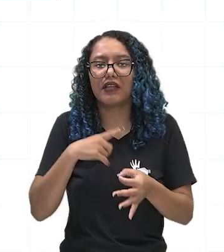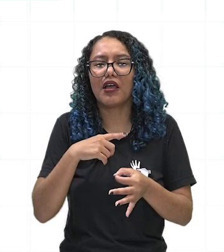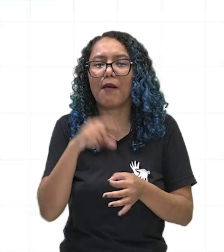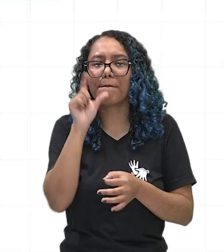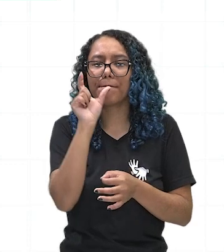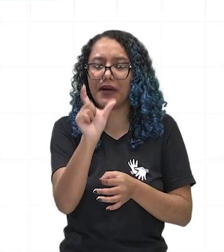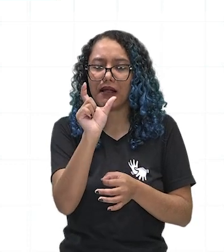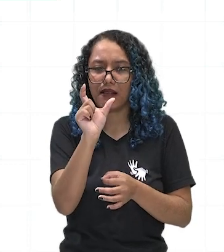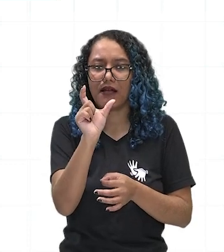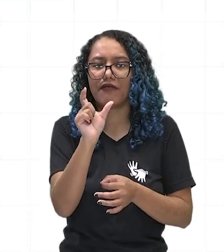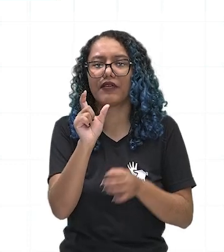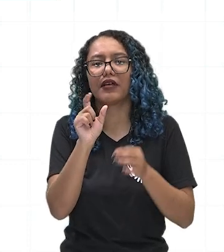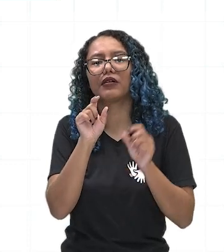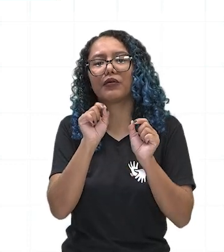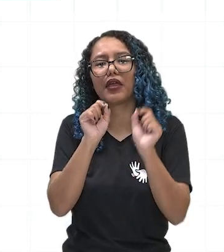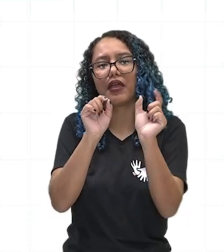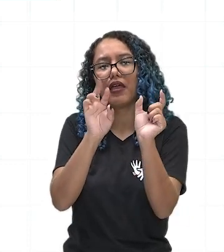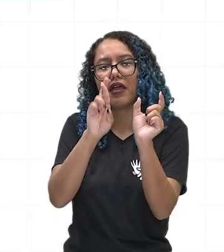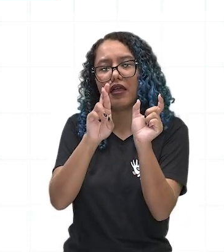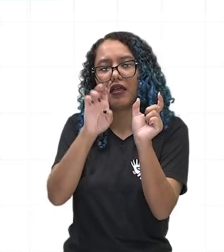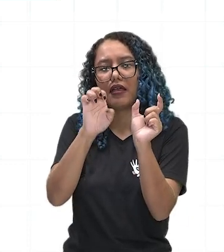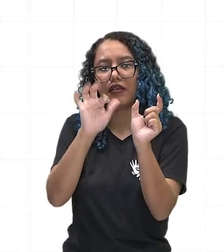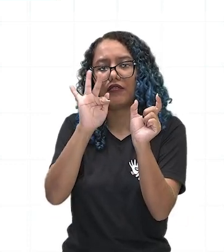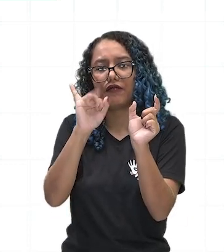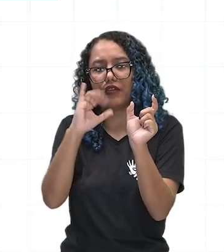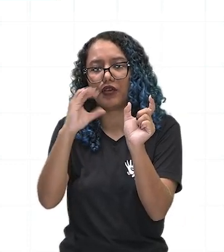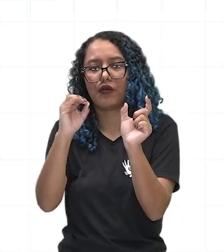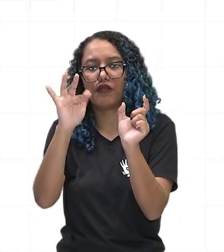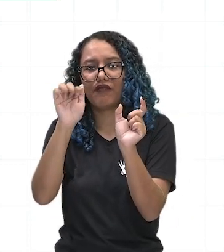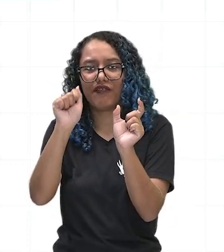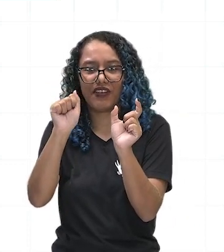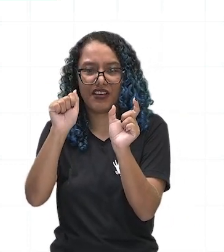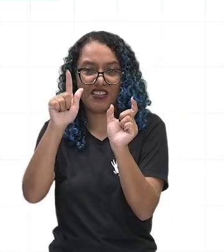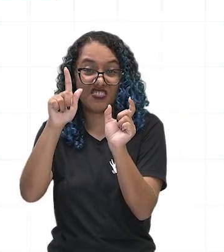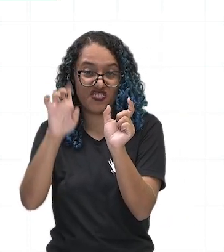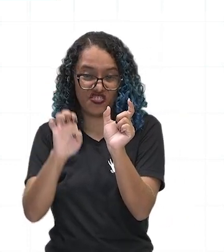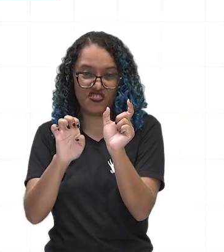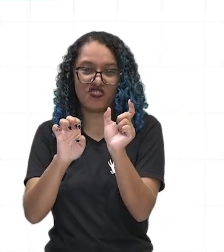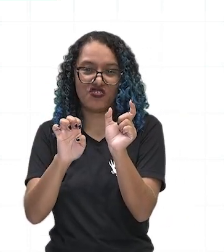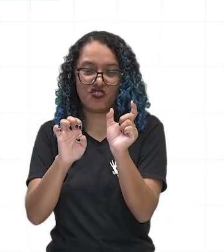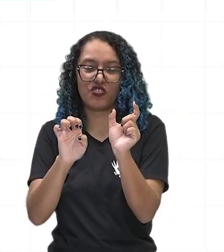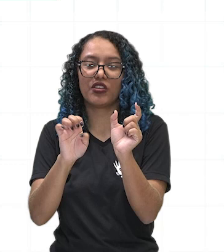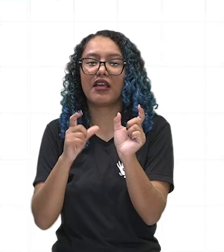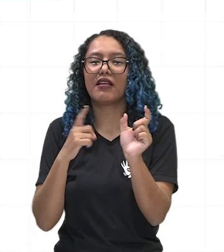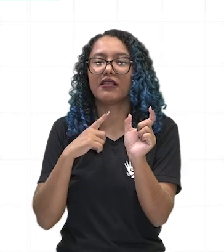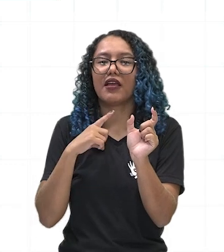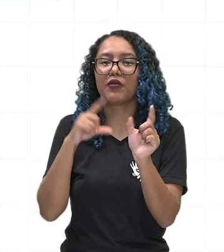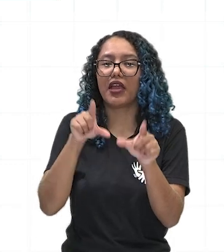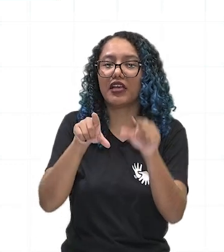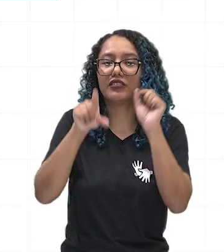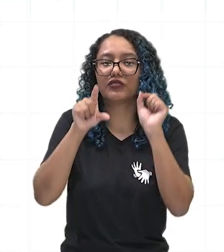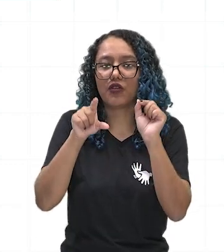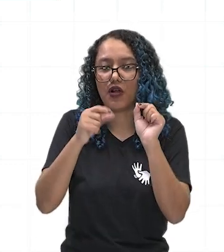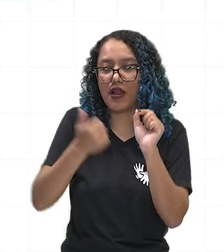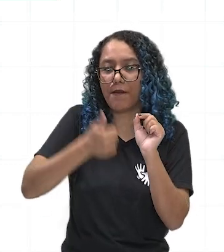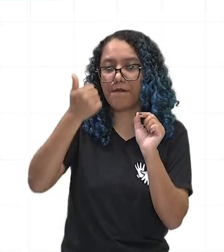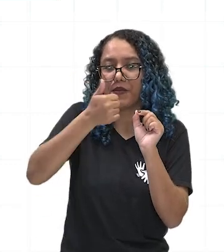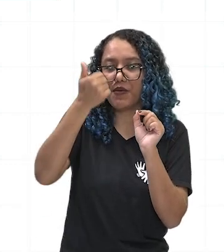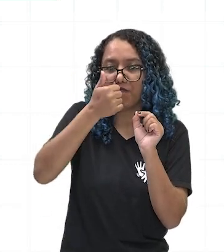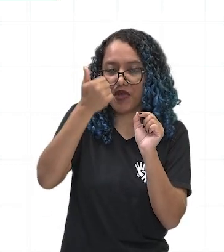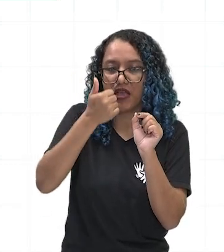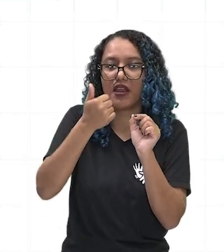ajuda muito bem, que é a palavrinha reficofage, tá? Então ela usa a primeira sílaba de cada uma